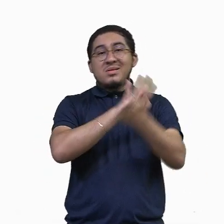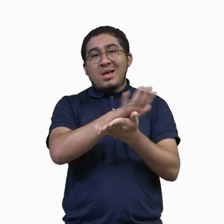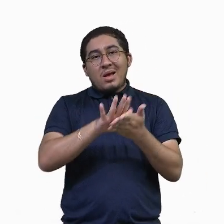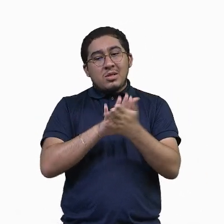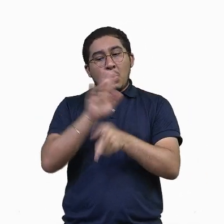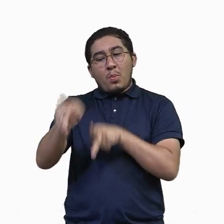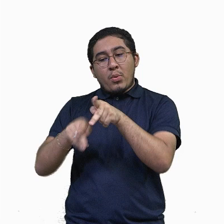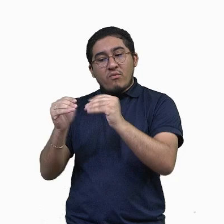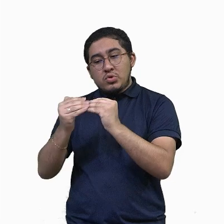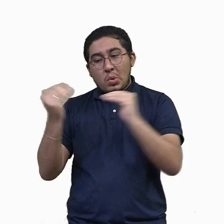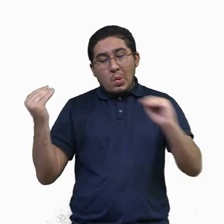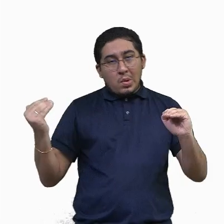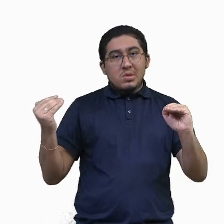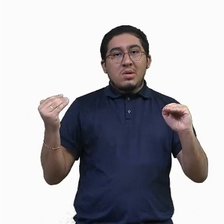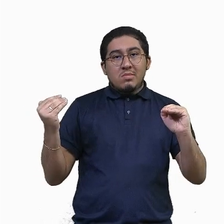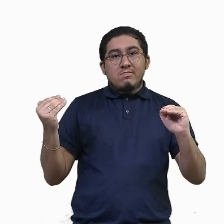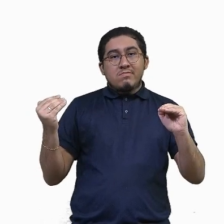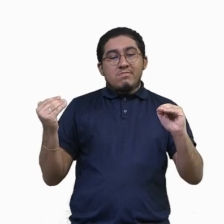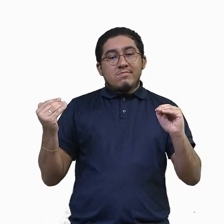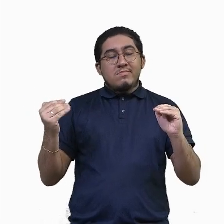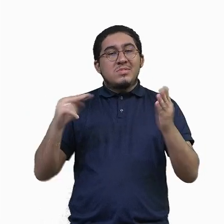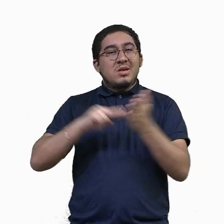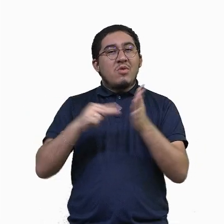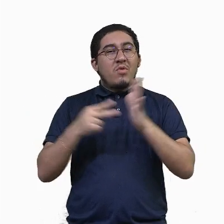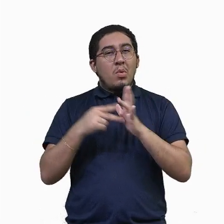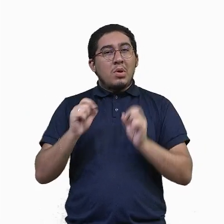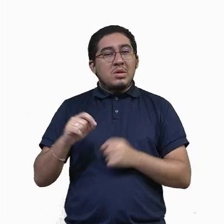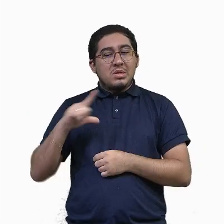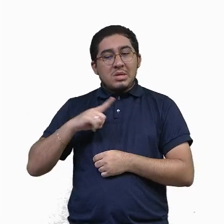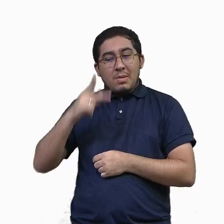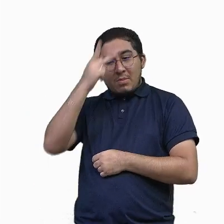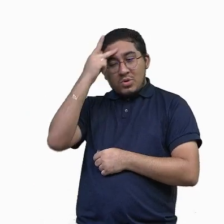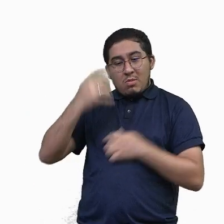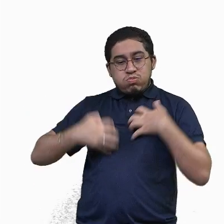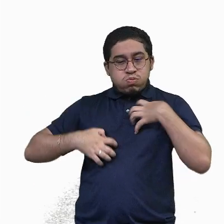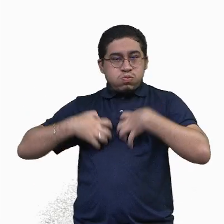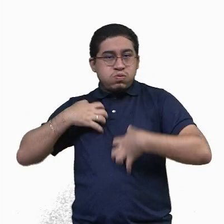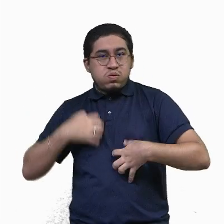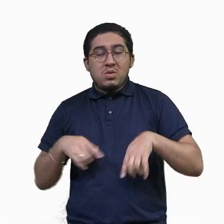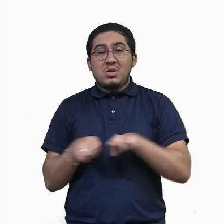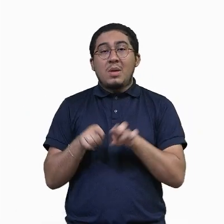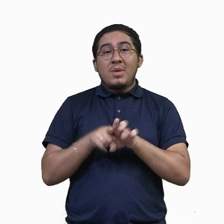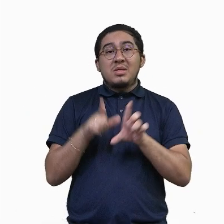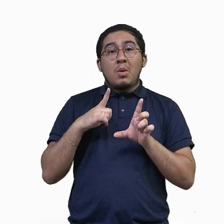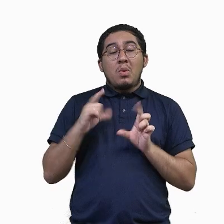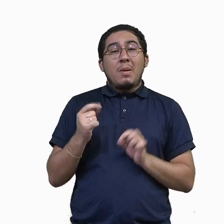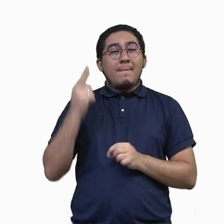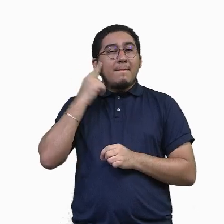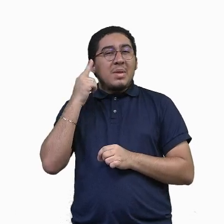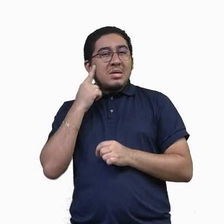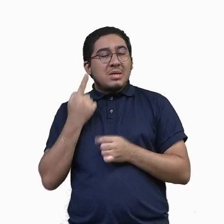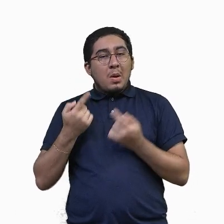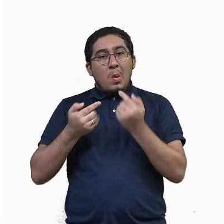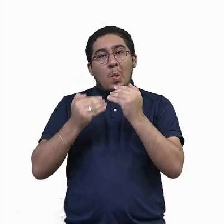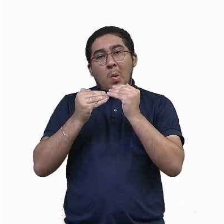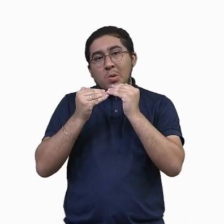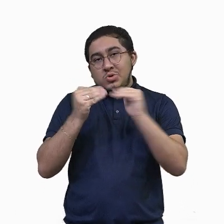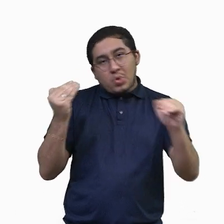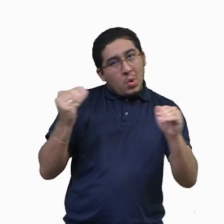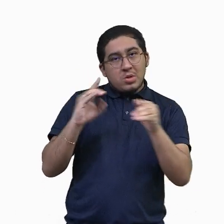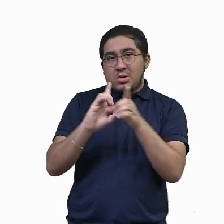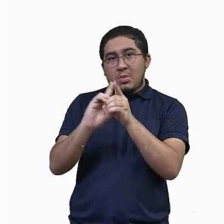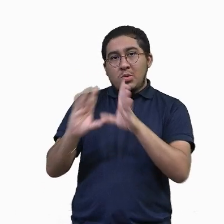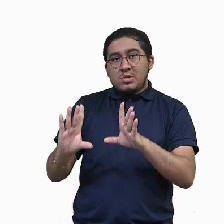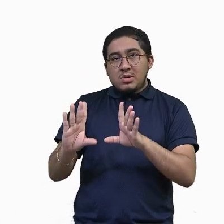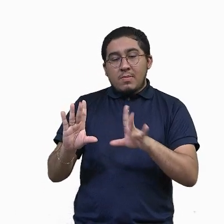população geram um desentendimento de frustração e alimentam um discurso antidemocrático e populista. Tanto que, de